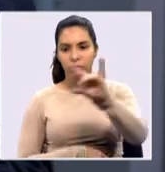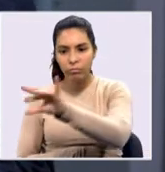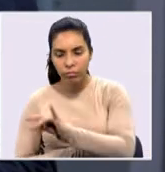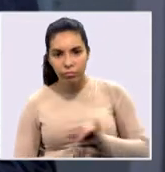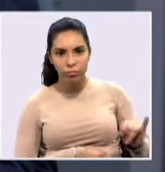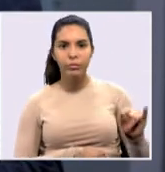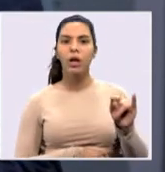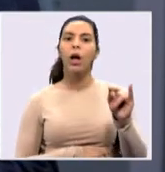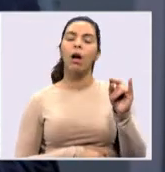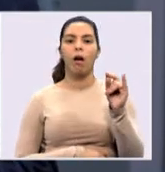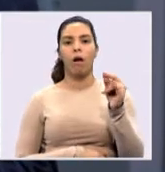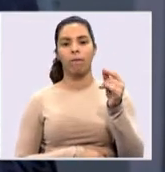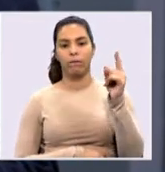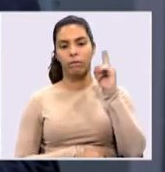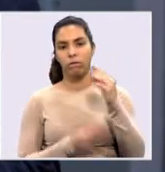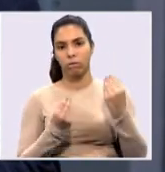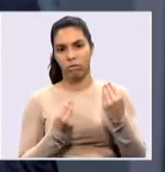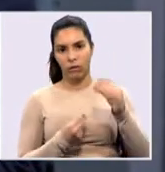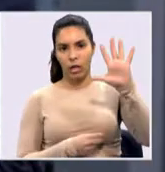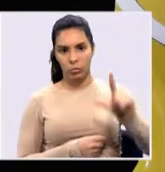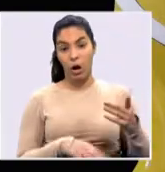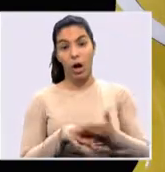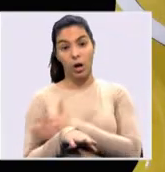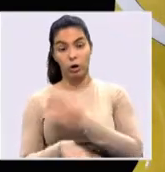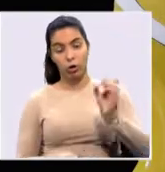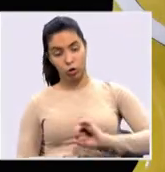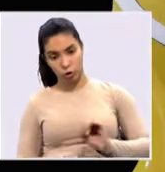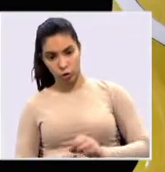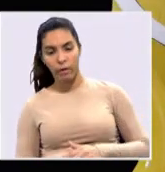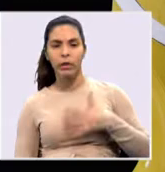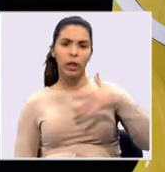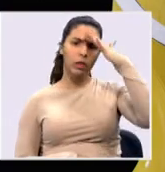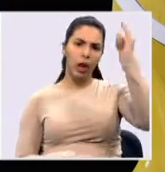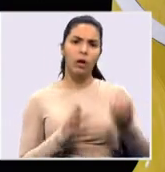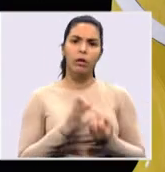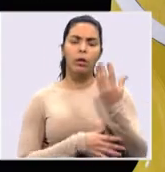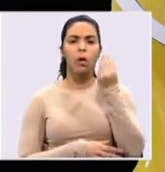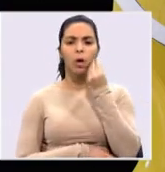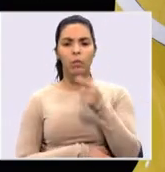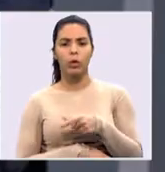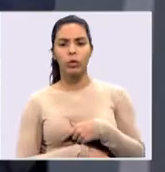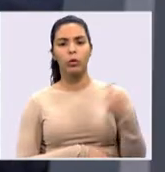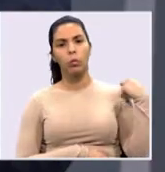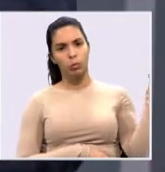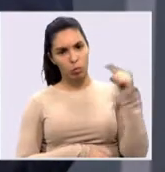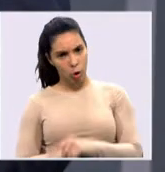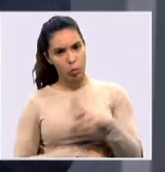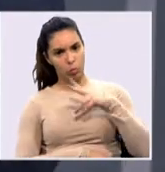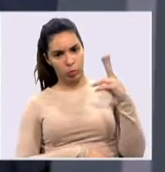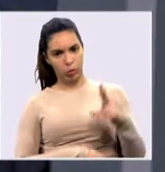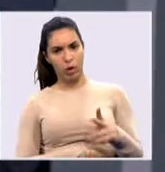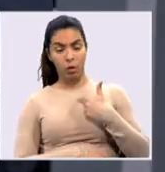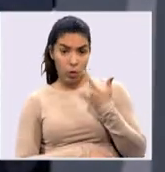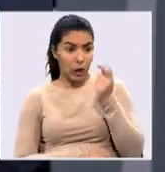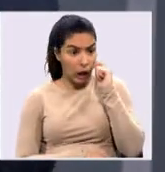não era possível antes da Live Electric Tours existir. Mas como é que começou por surgir esta ideia, a ideia deste projeto? Uma das vezes que vim a